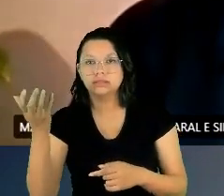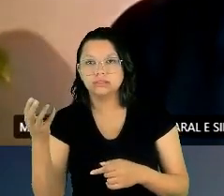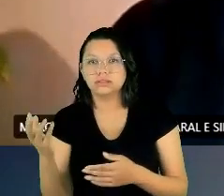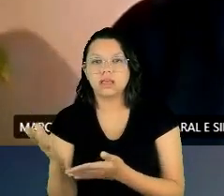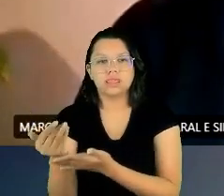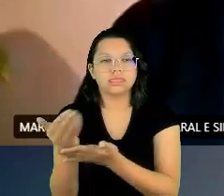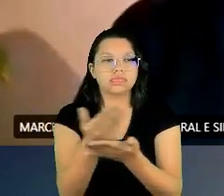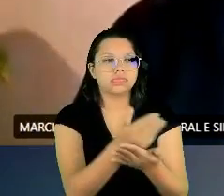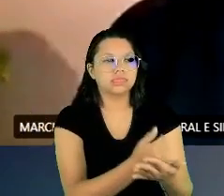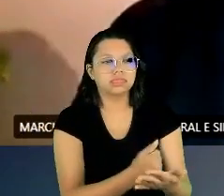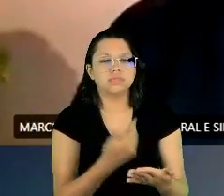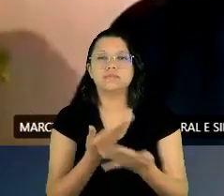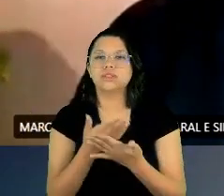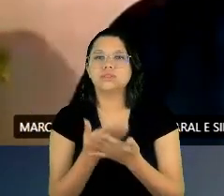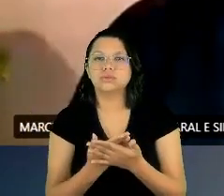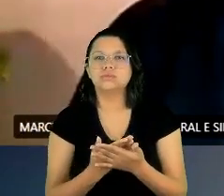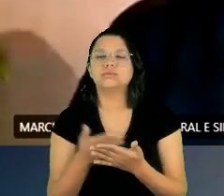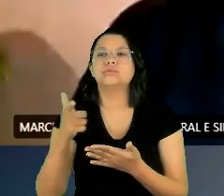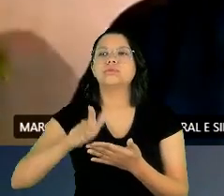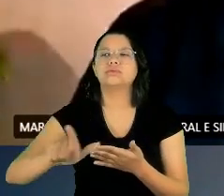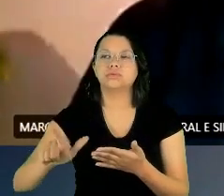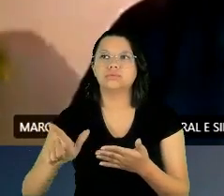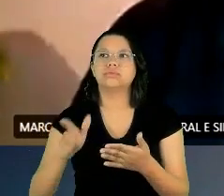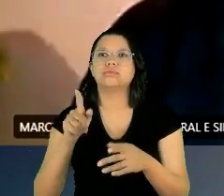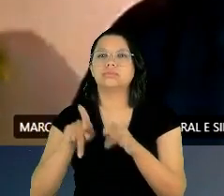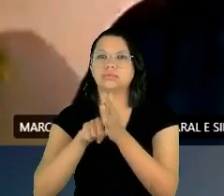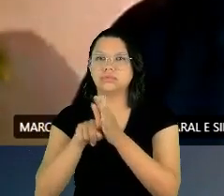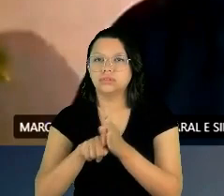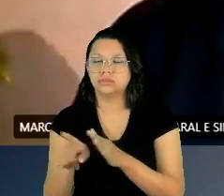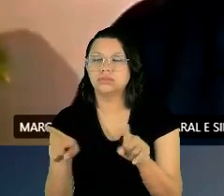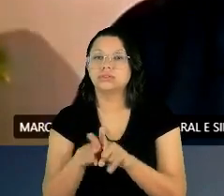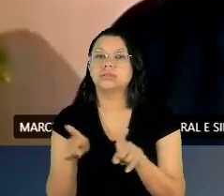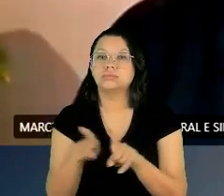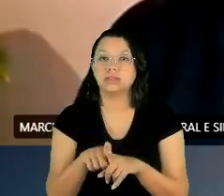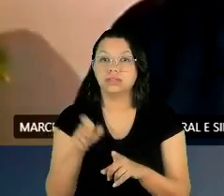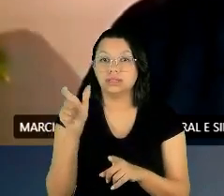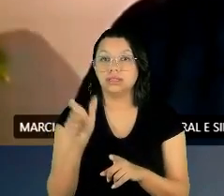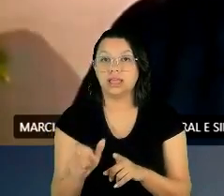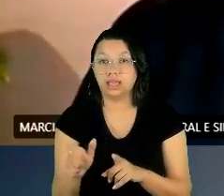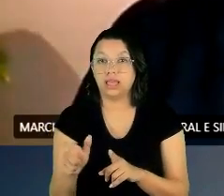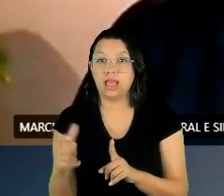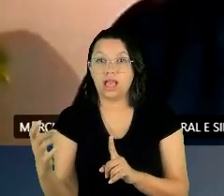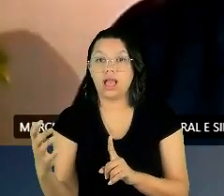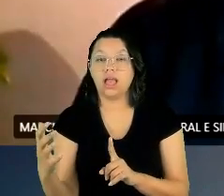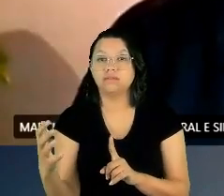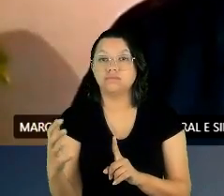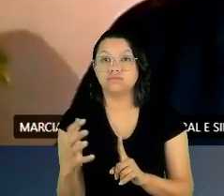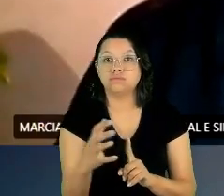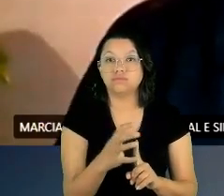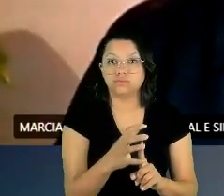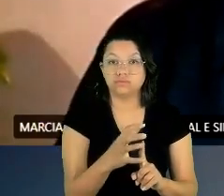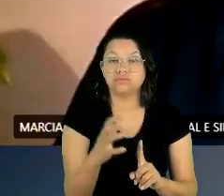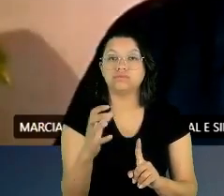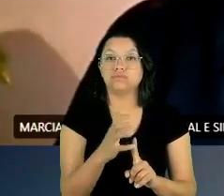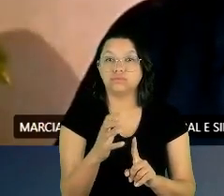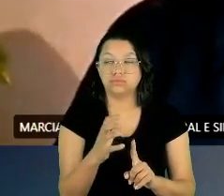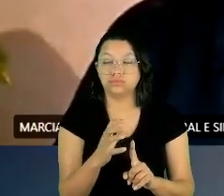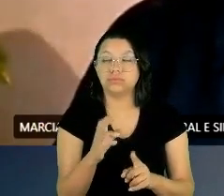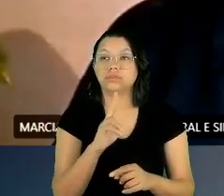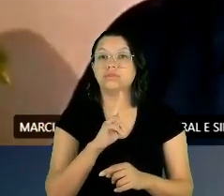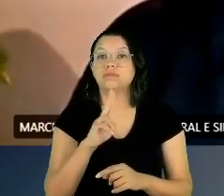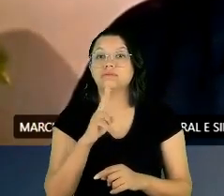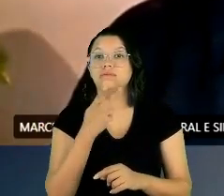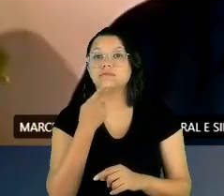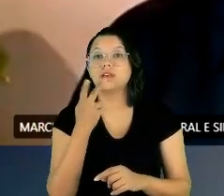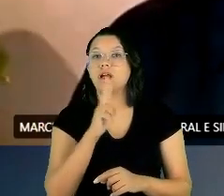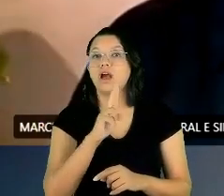os estudos deles e de outros pesquisadores. Ele fala também de outros hormônios, mas a ocitocina como ação de neurohormônio, né, ele conta